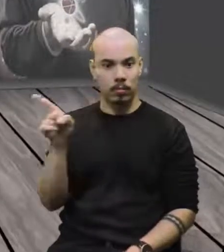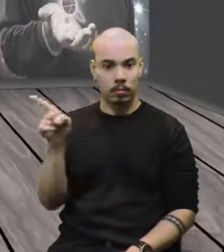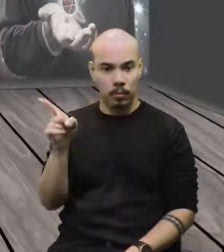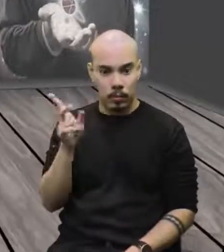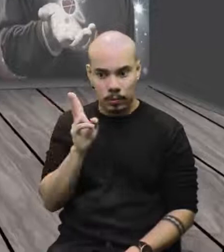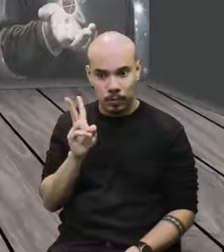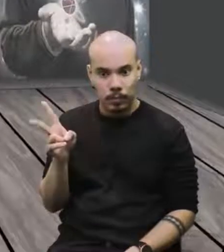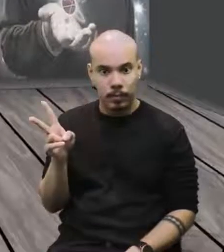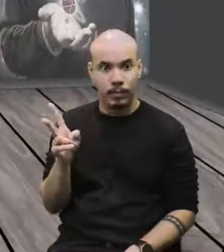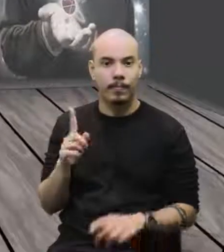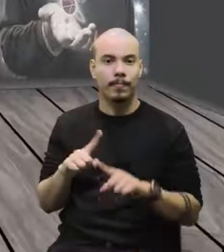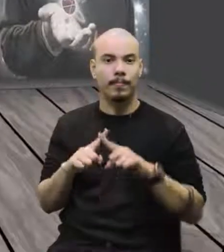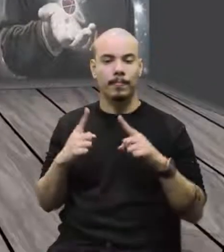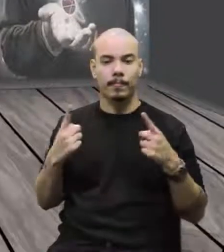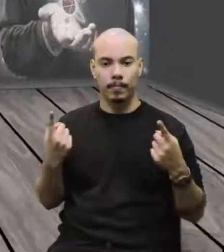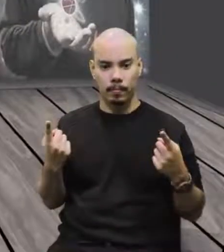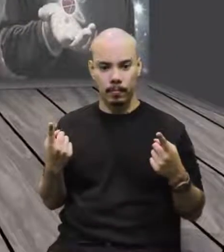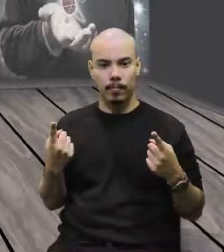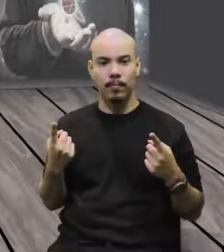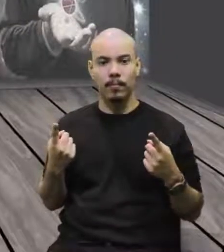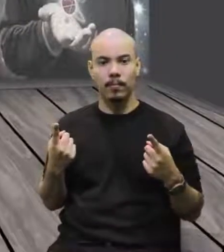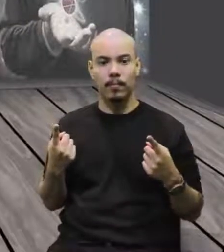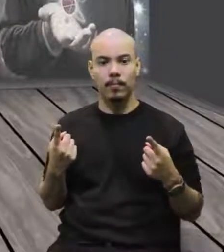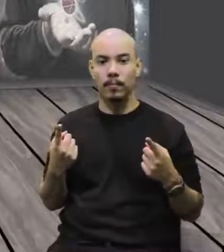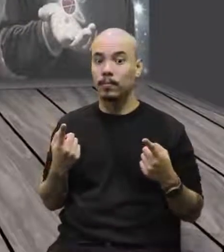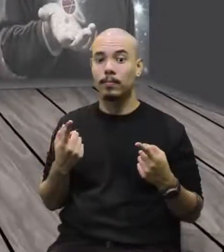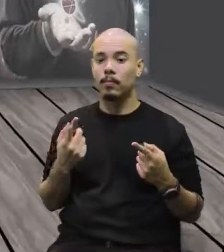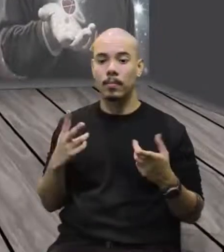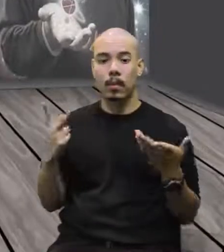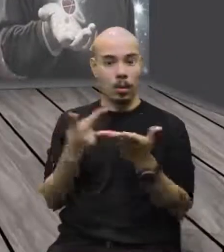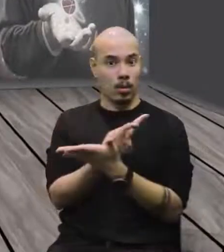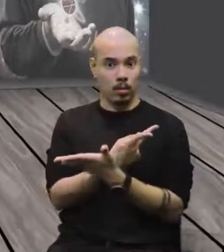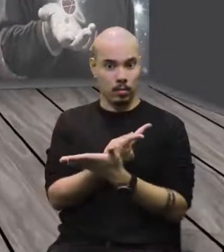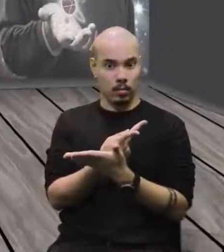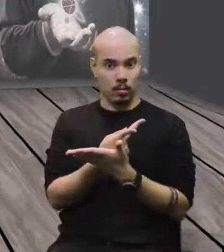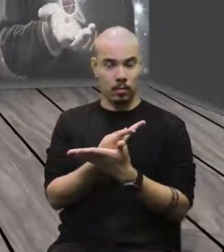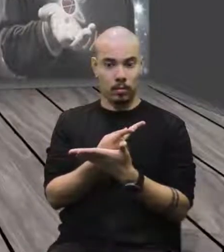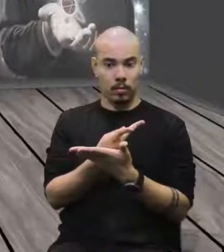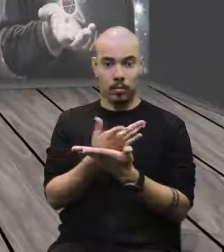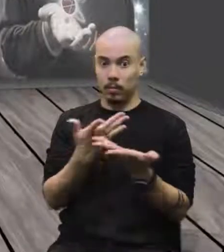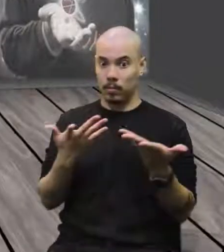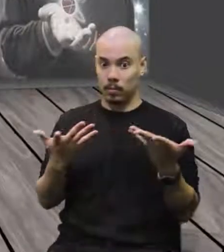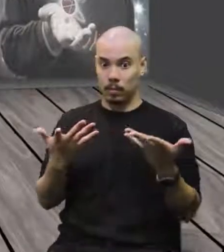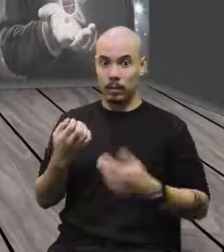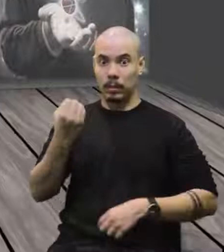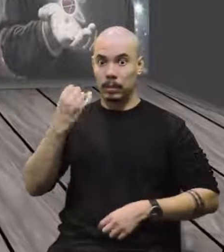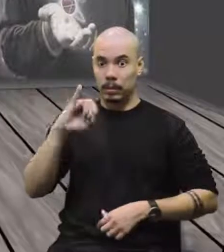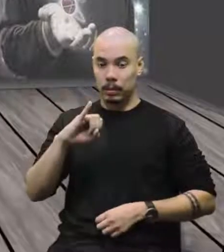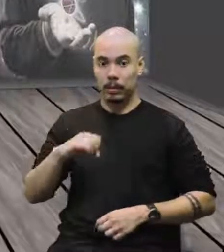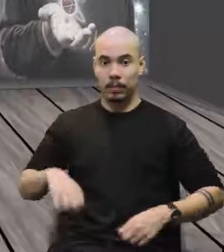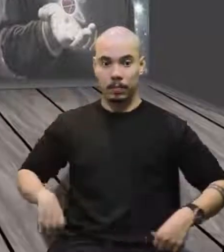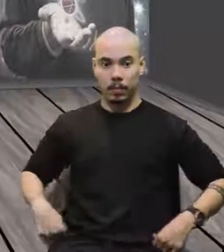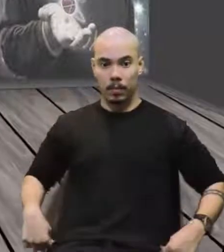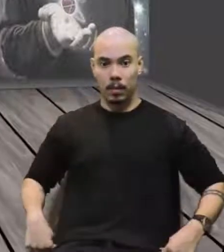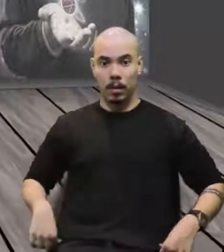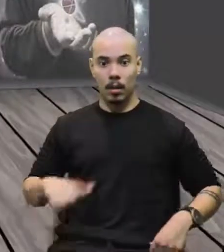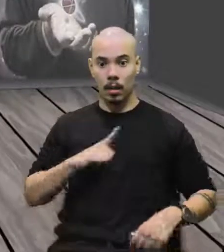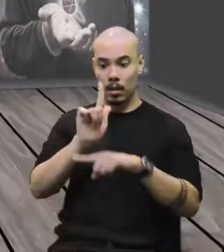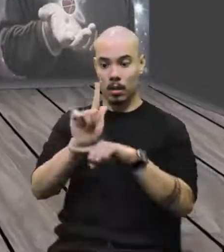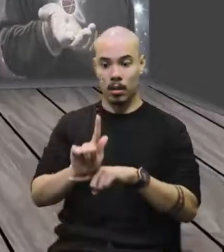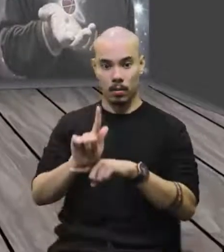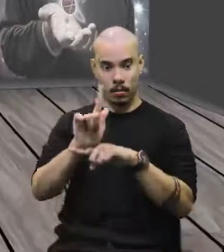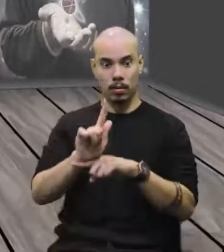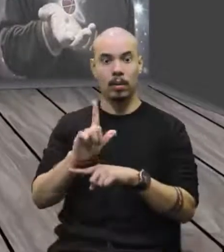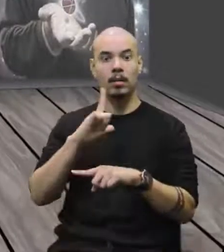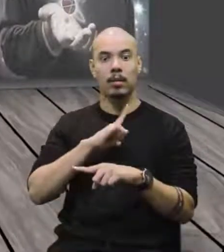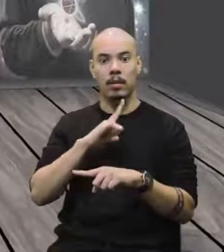Flutuação. Mas, o que ele quer dizer? Tá solto ali. Se a gravidade sempre puxa para baixo, tem que ter uma força